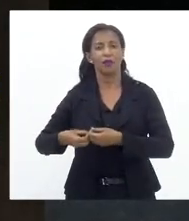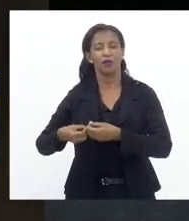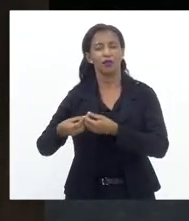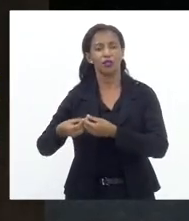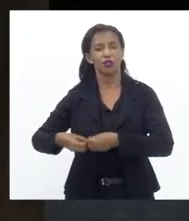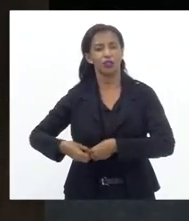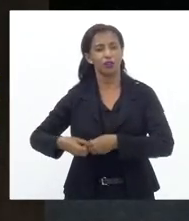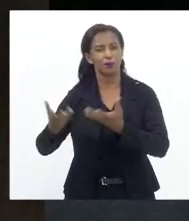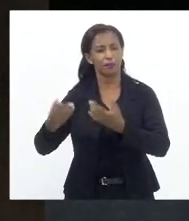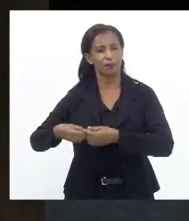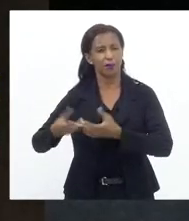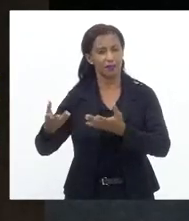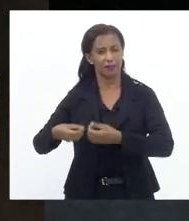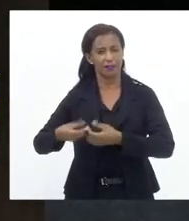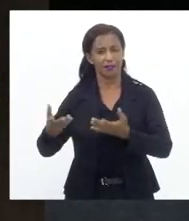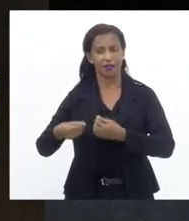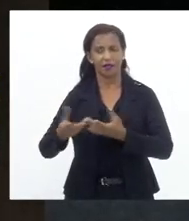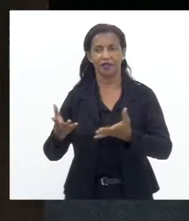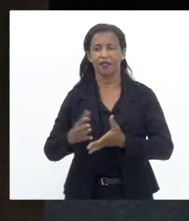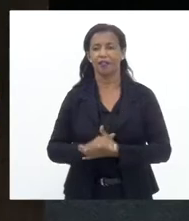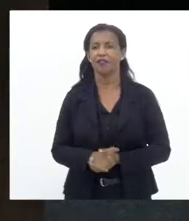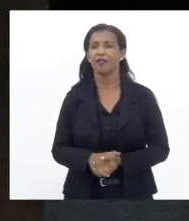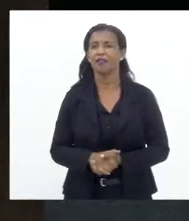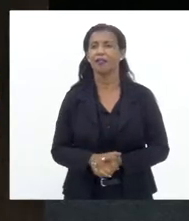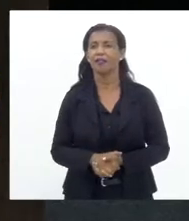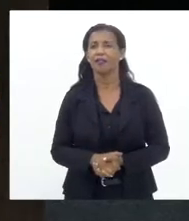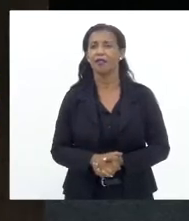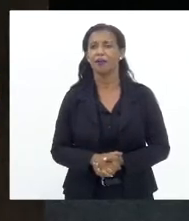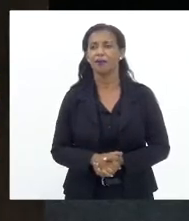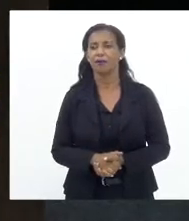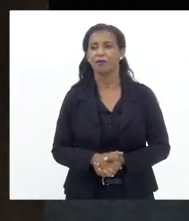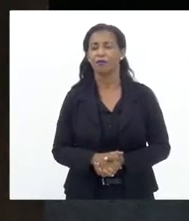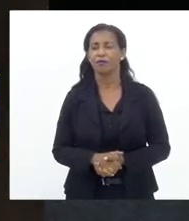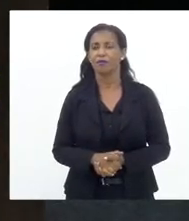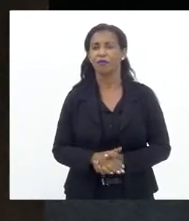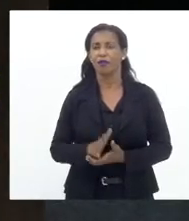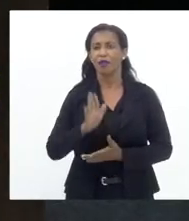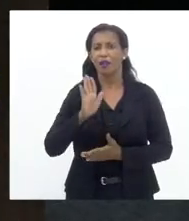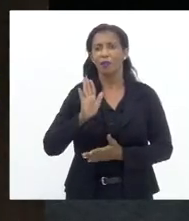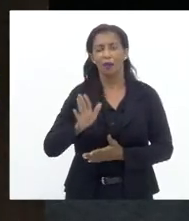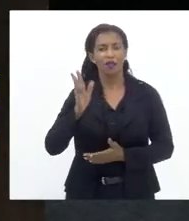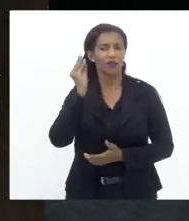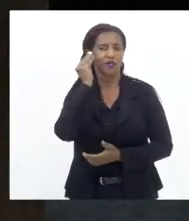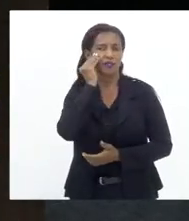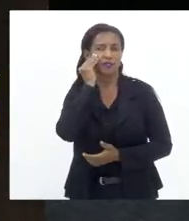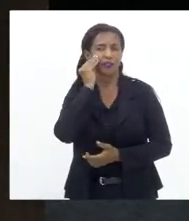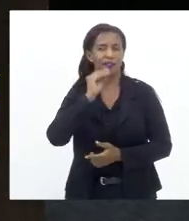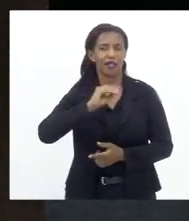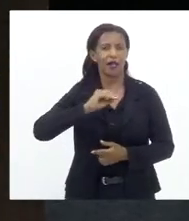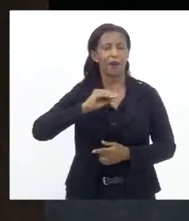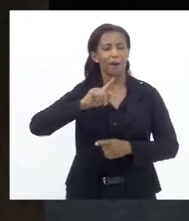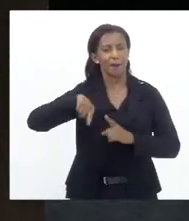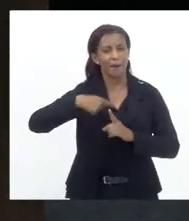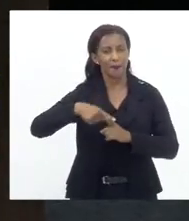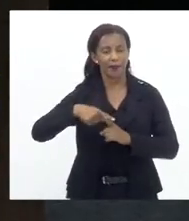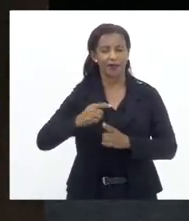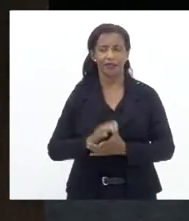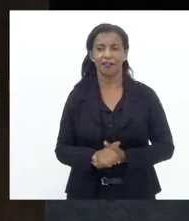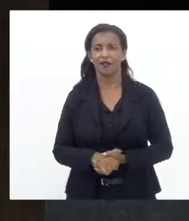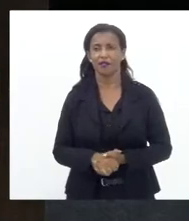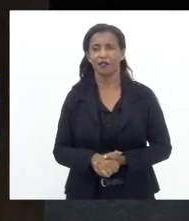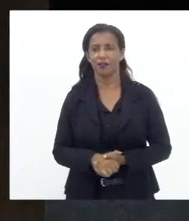como por exemplo entre tantas elas os Fundos é mas vai esquentar mais a renda